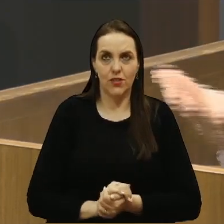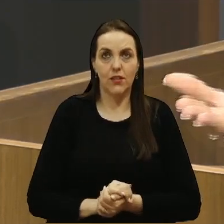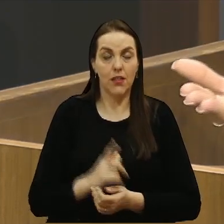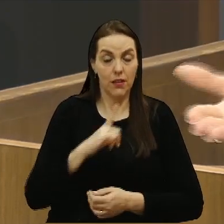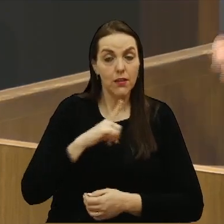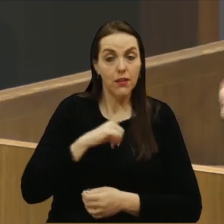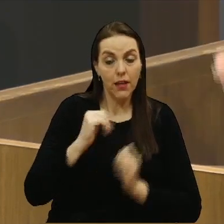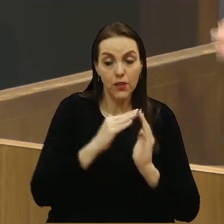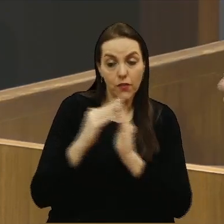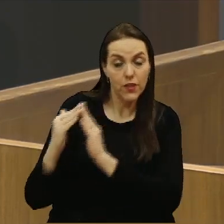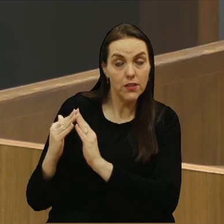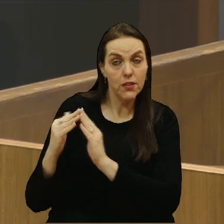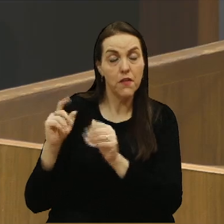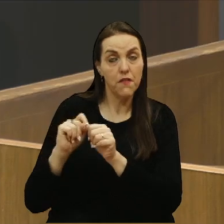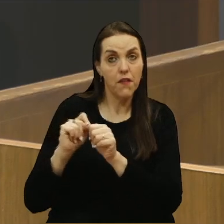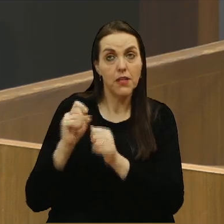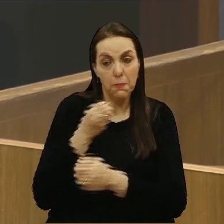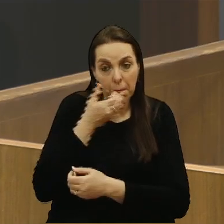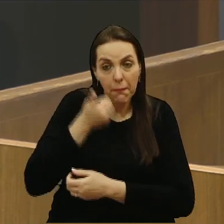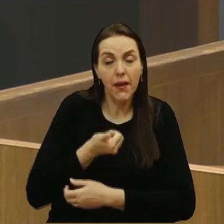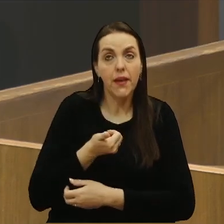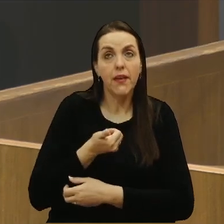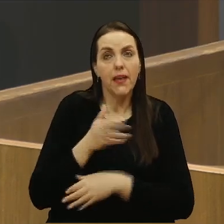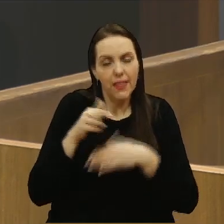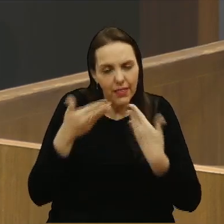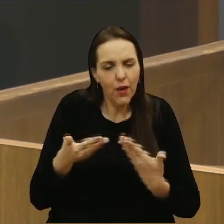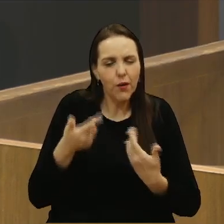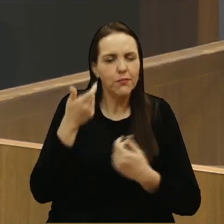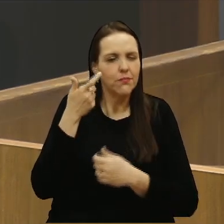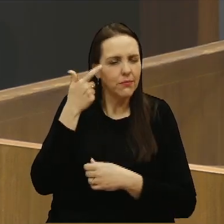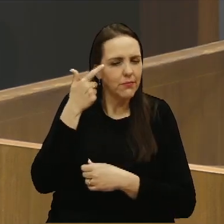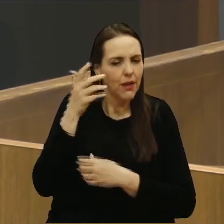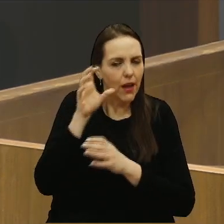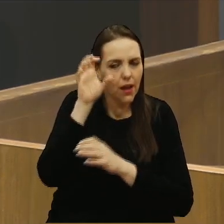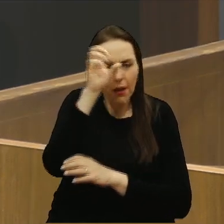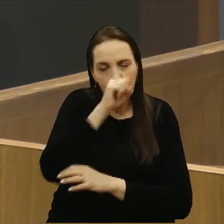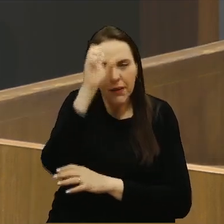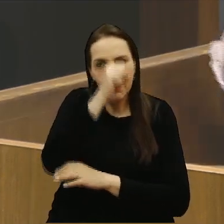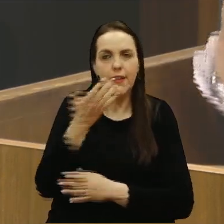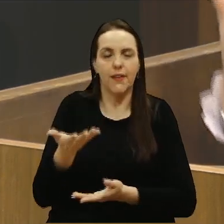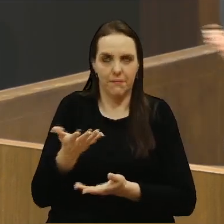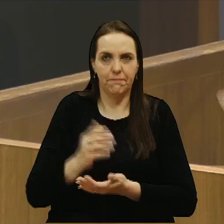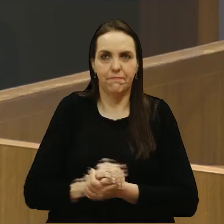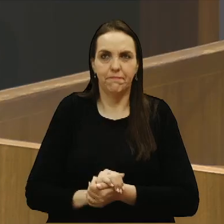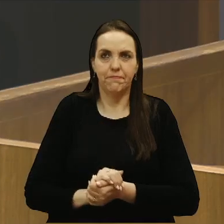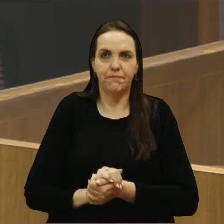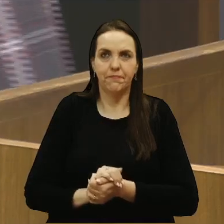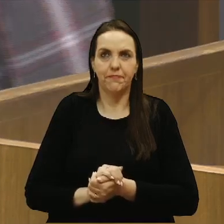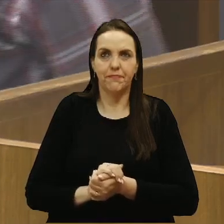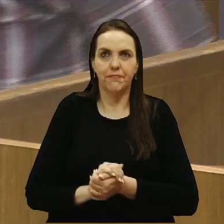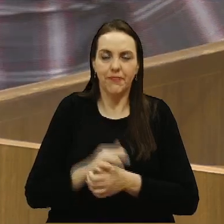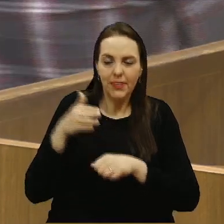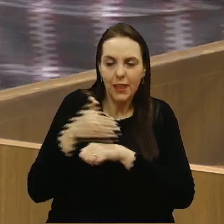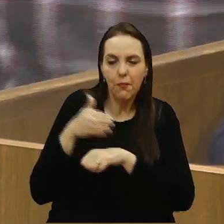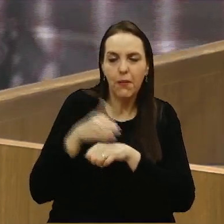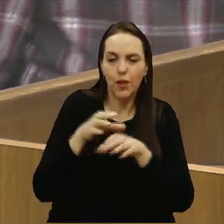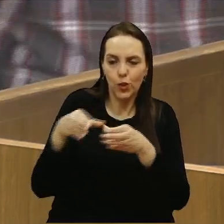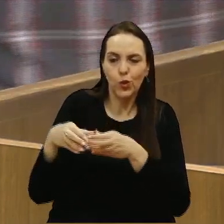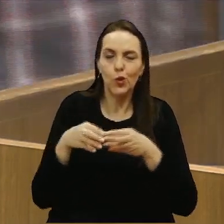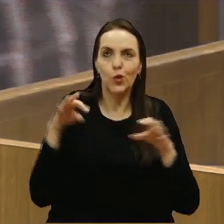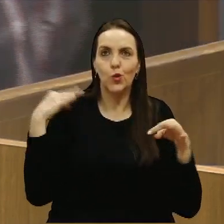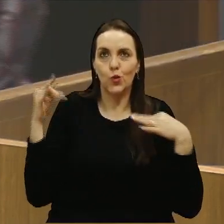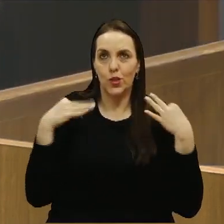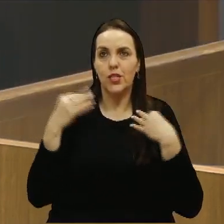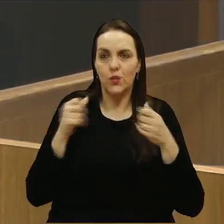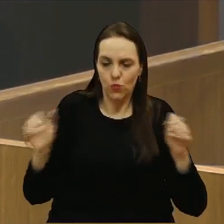nossos vizinhos que fazem tão bem, que a gente tem que aprender com eles E entrar nesse turismo indutor. Nós